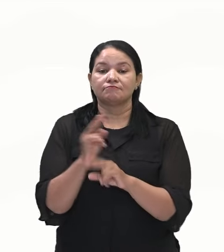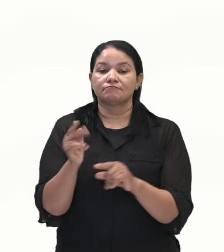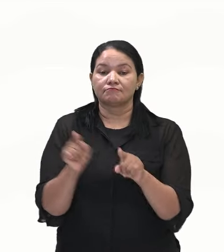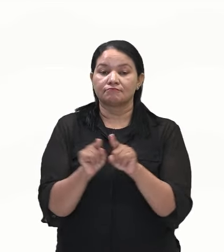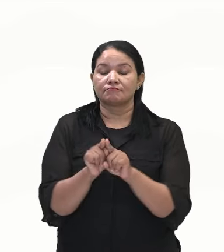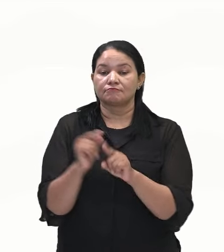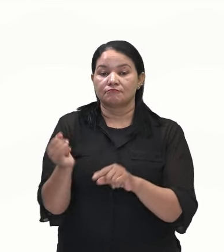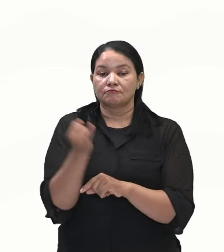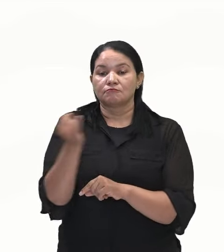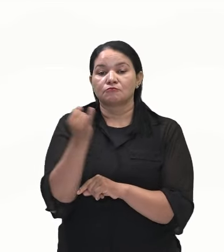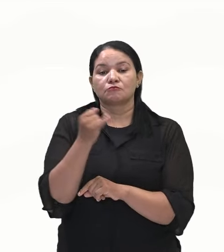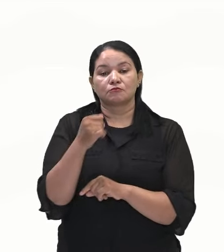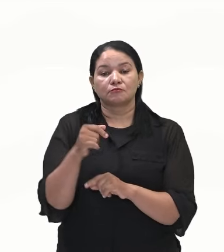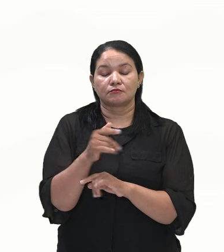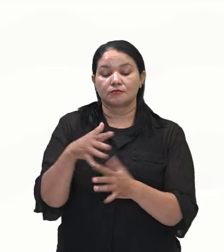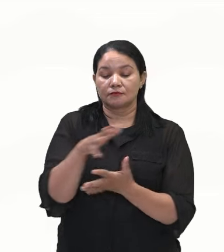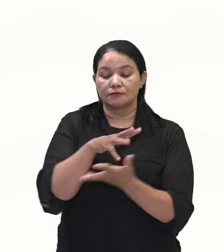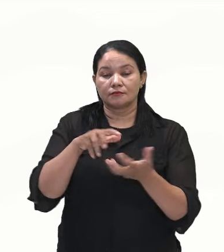é a sustentabilidade.